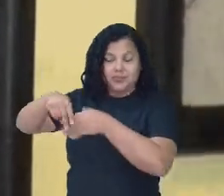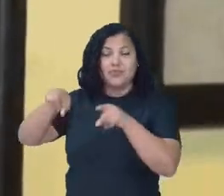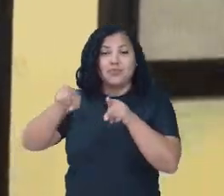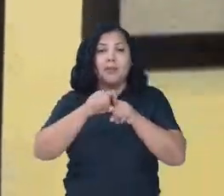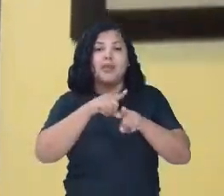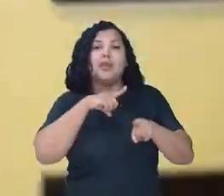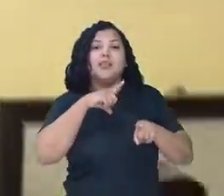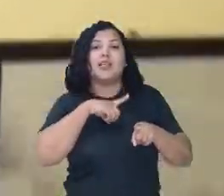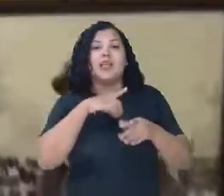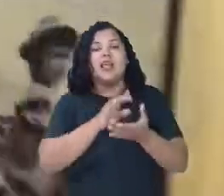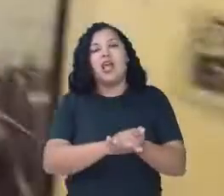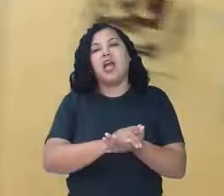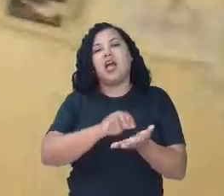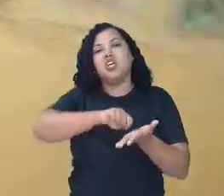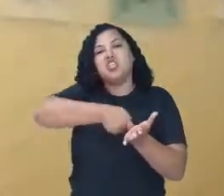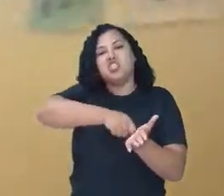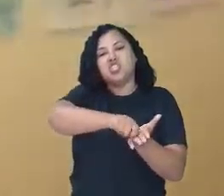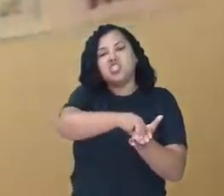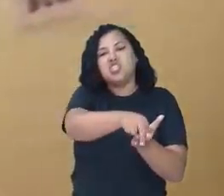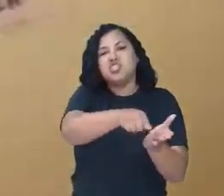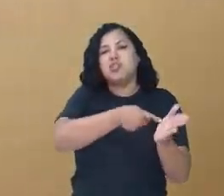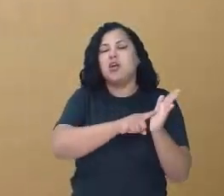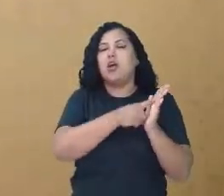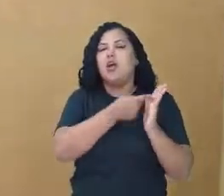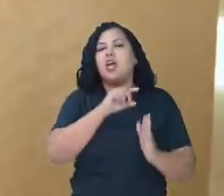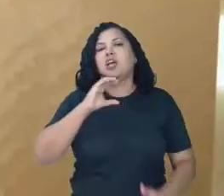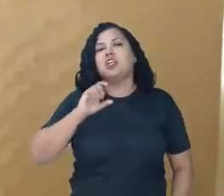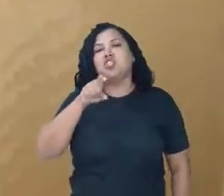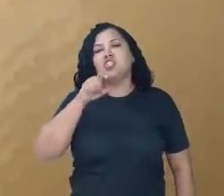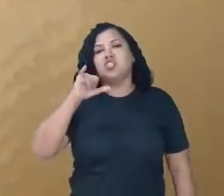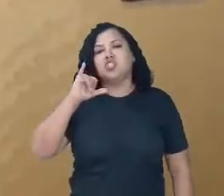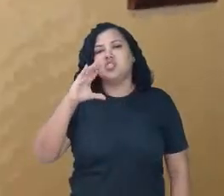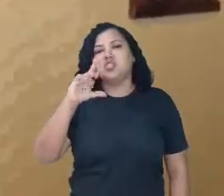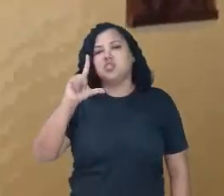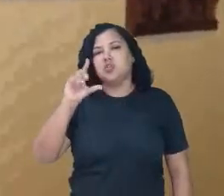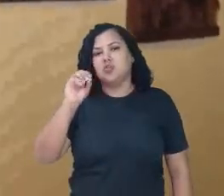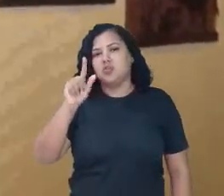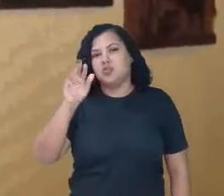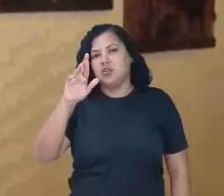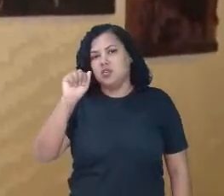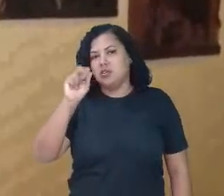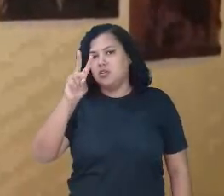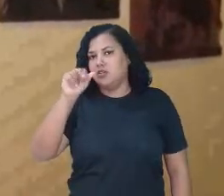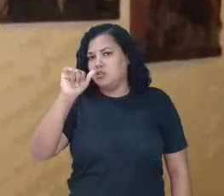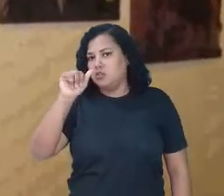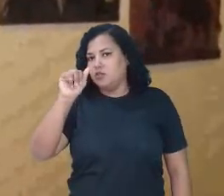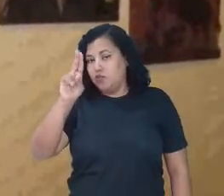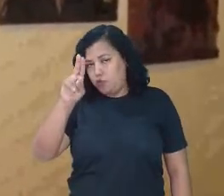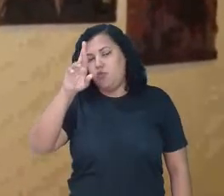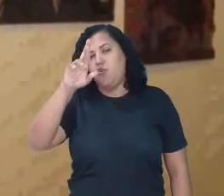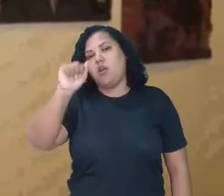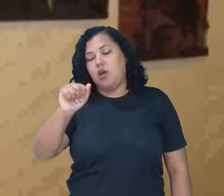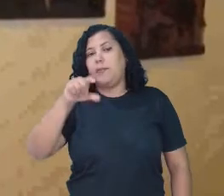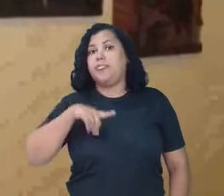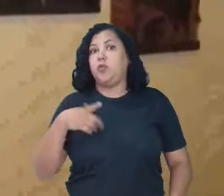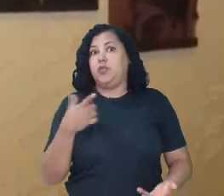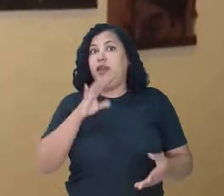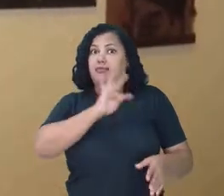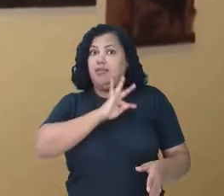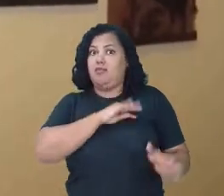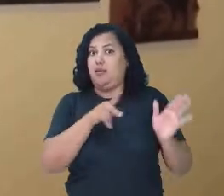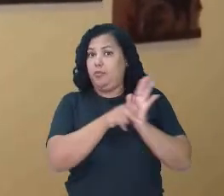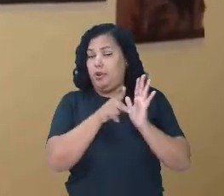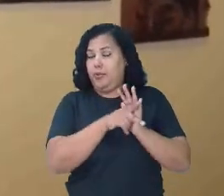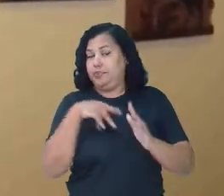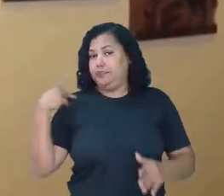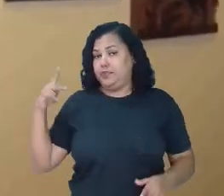da xilogravura. E que daí a gente traz toda essa estética, não só da técnica da xilogravura,